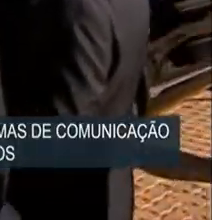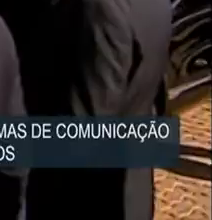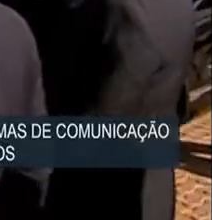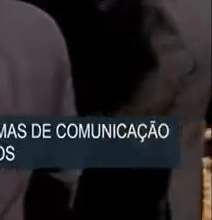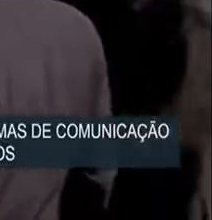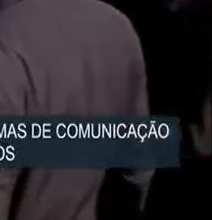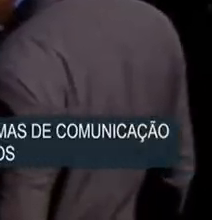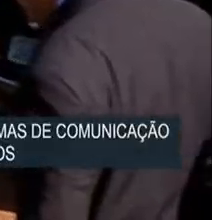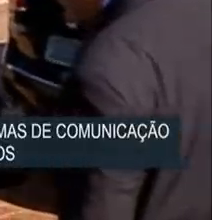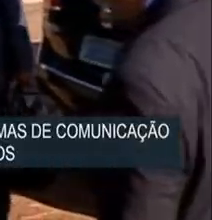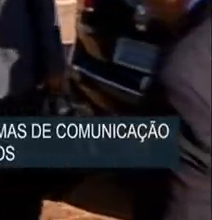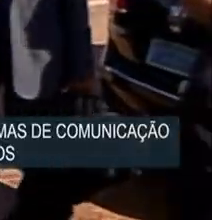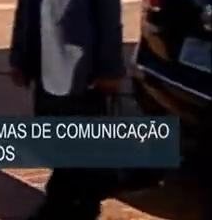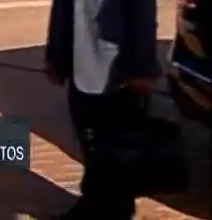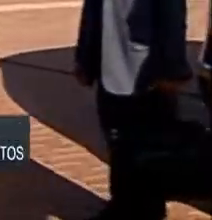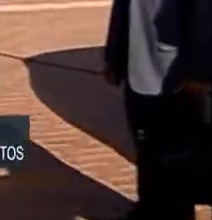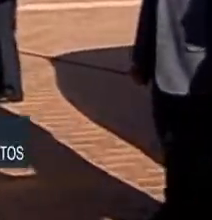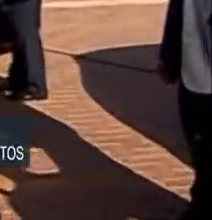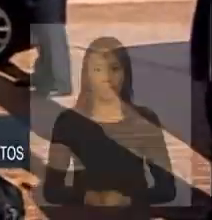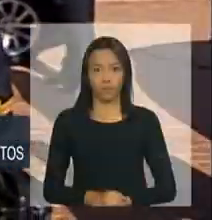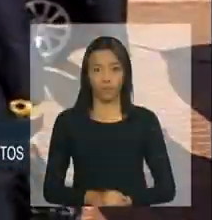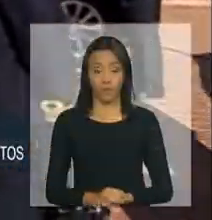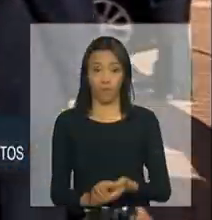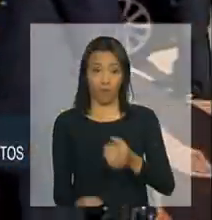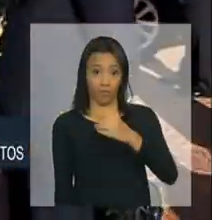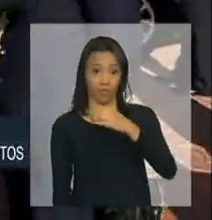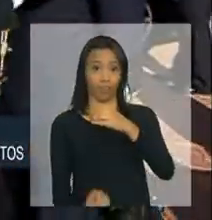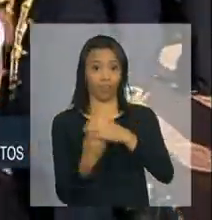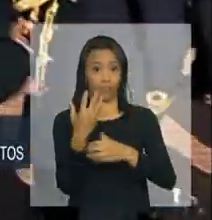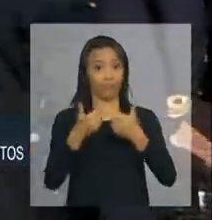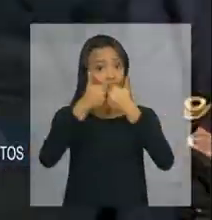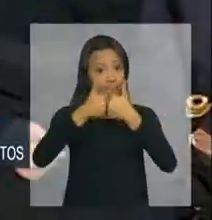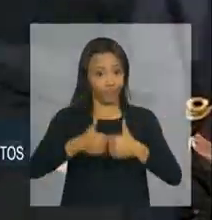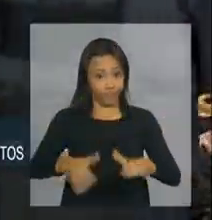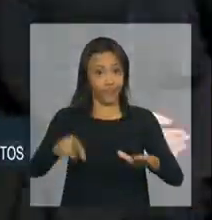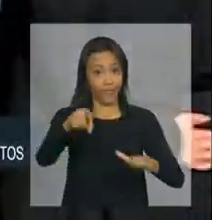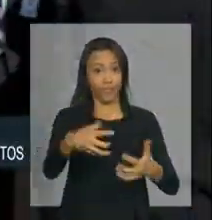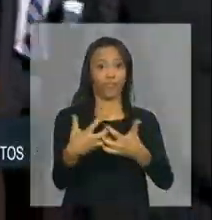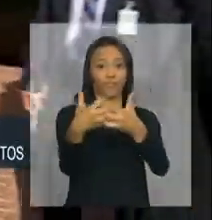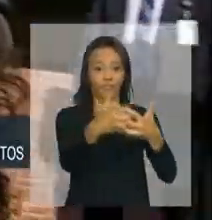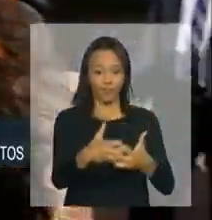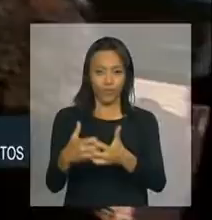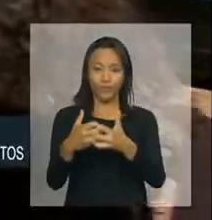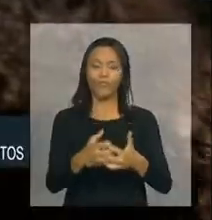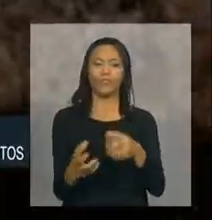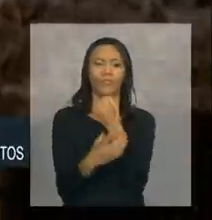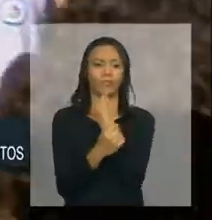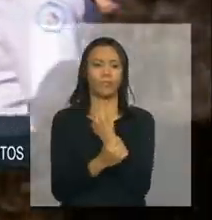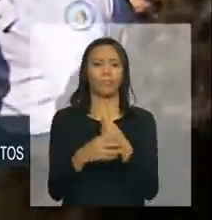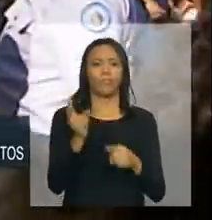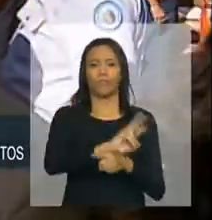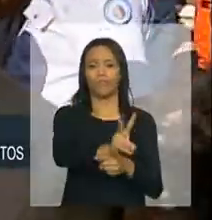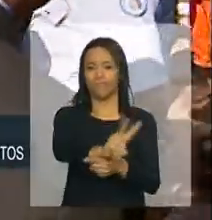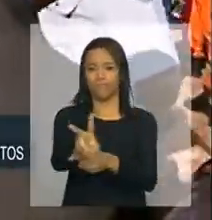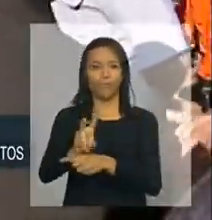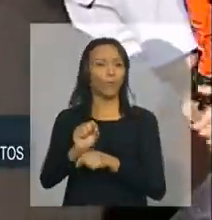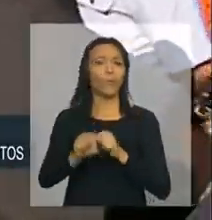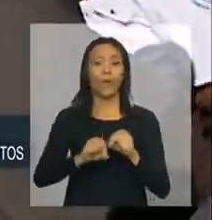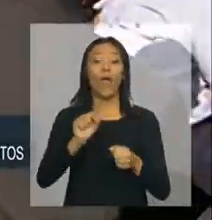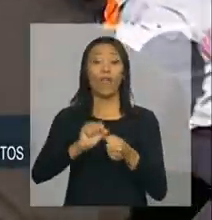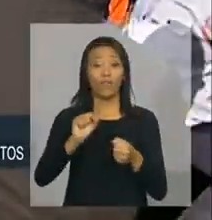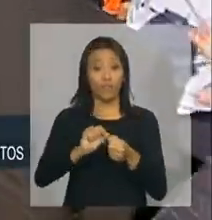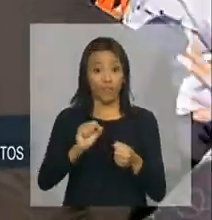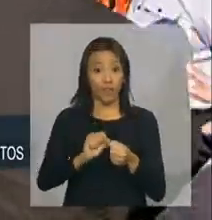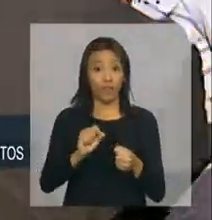Mundo a inauguração desse Centro Integrado de comando e controle móvel é realizada na